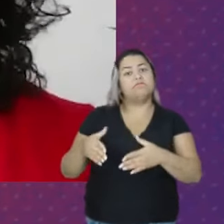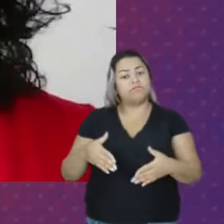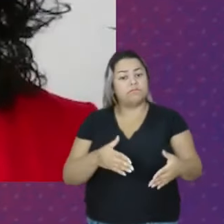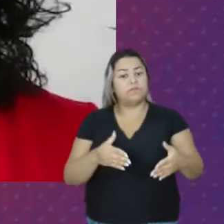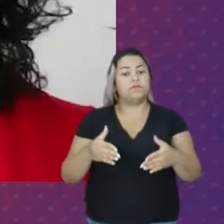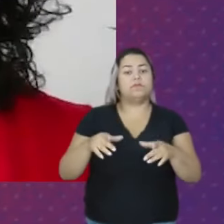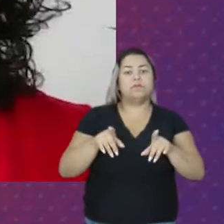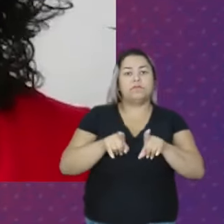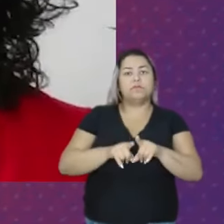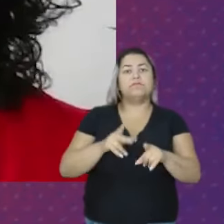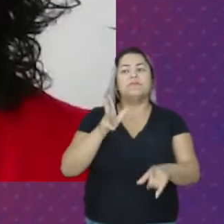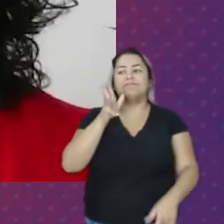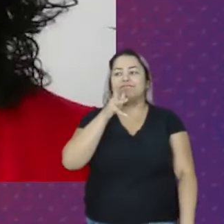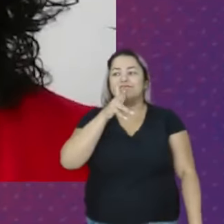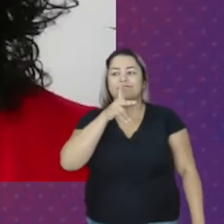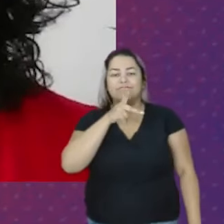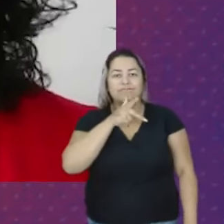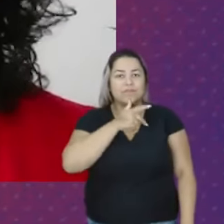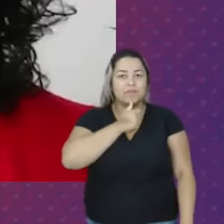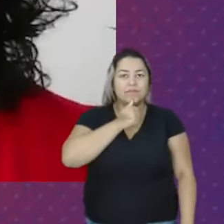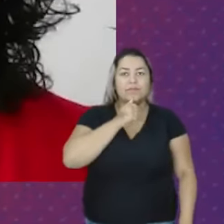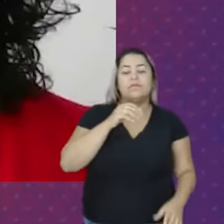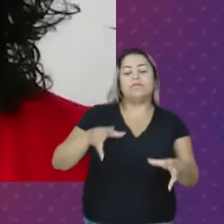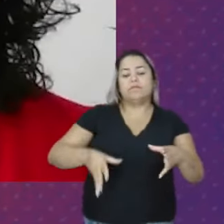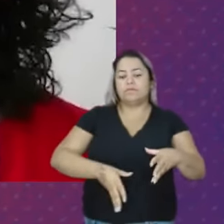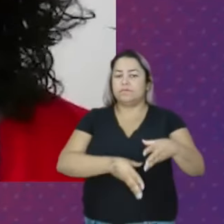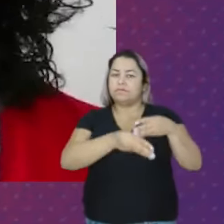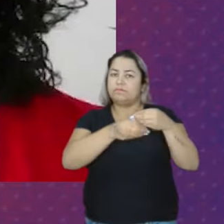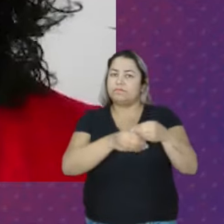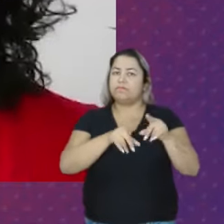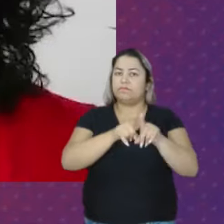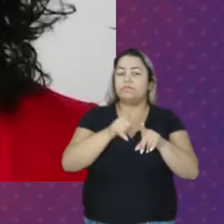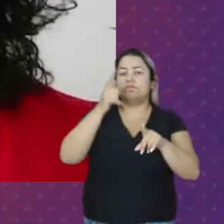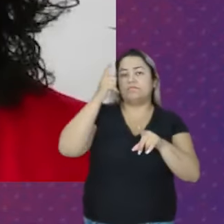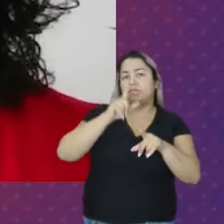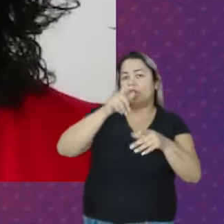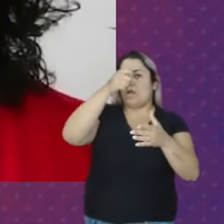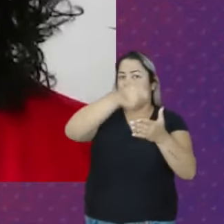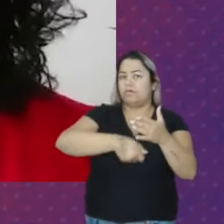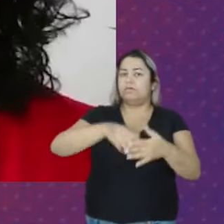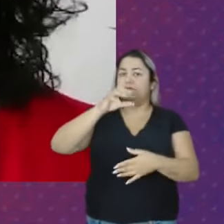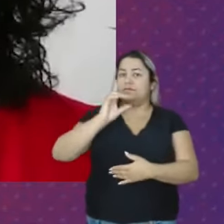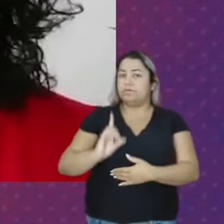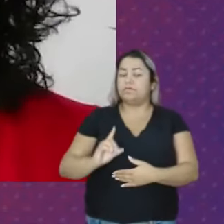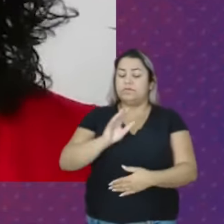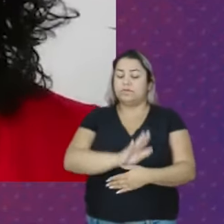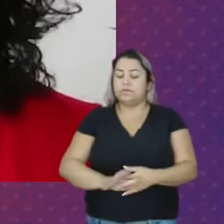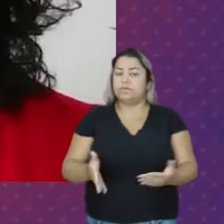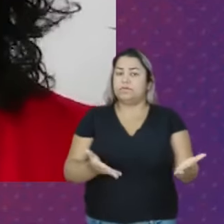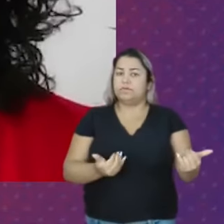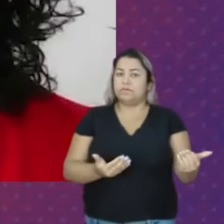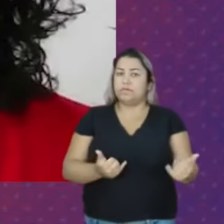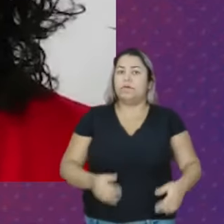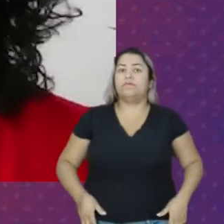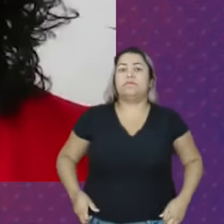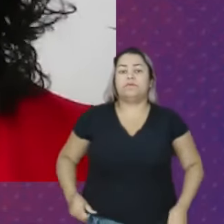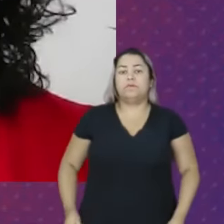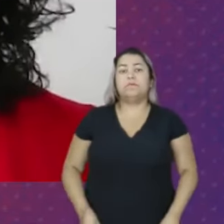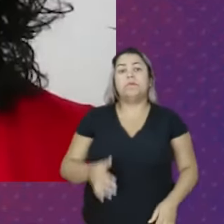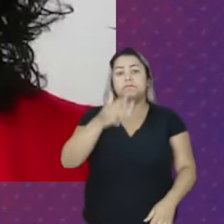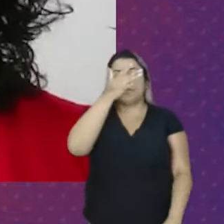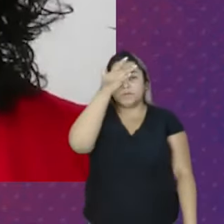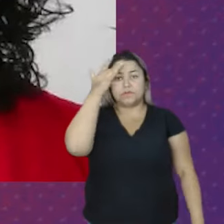caminhando lentamente para ser plenamente aplicado, para então garantir os direitos de crianças e adolescentes,